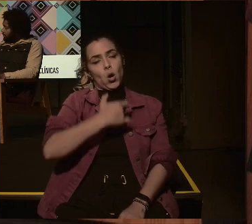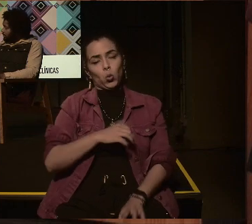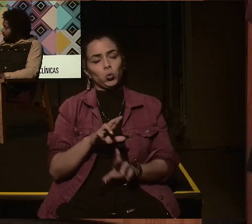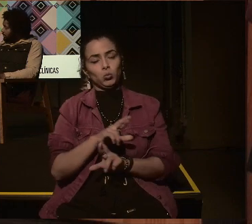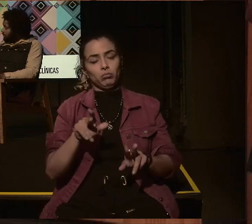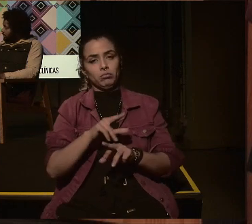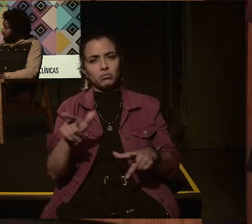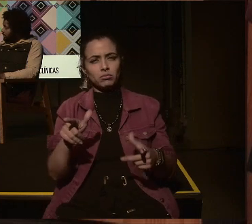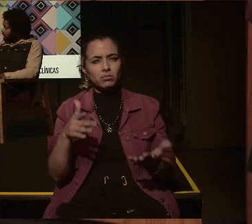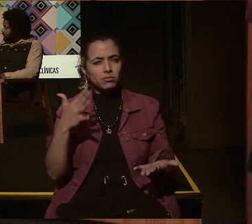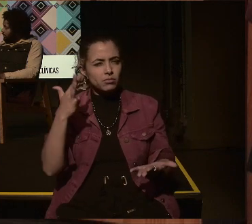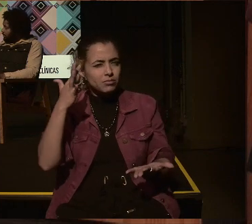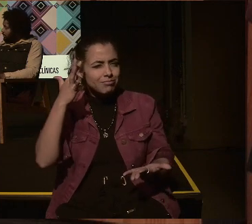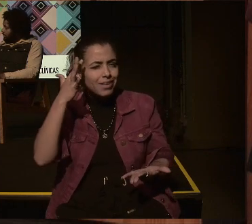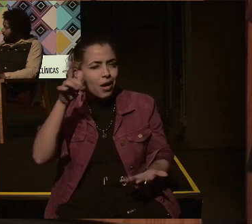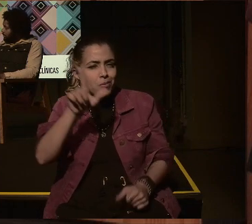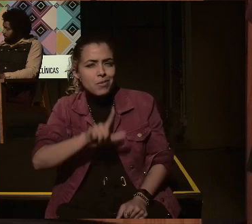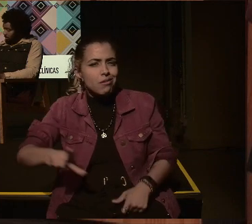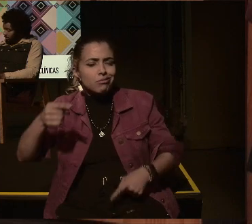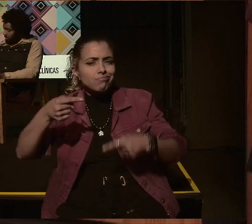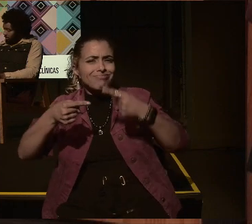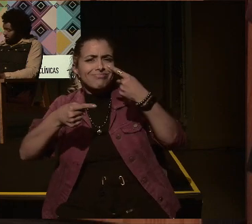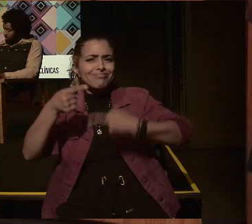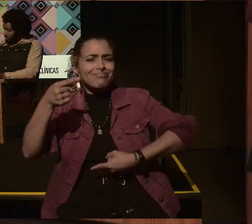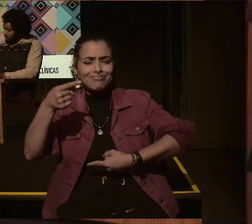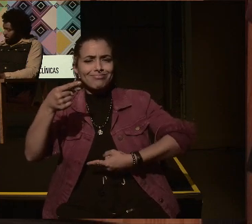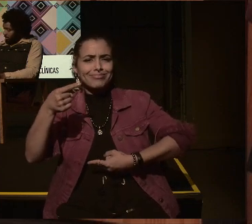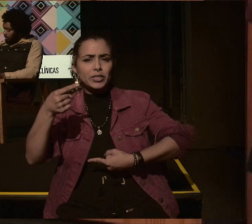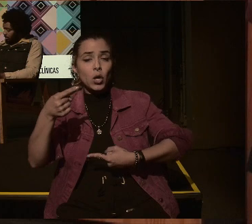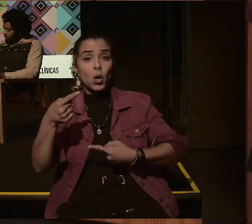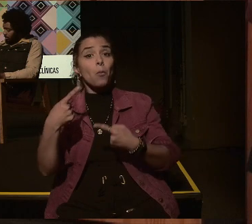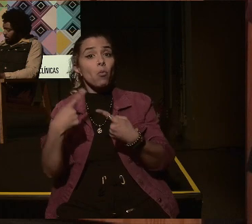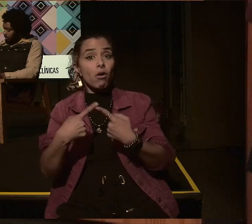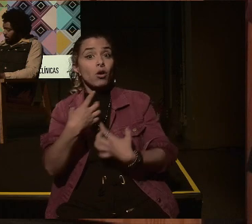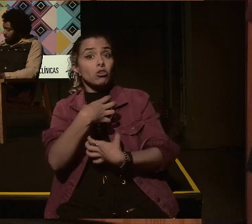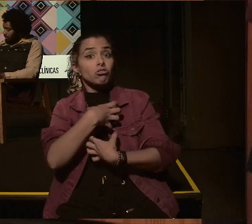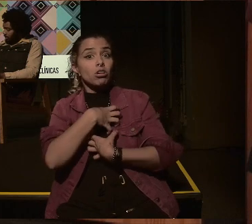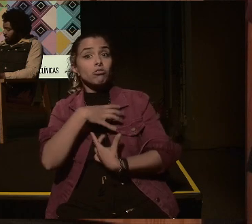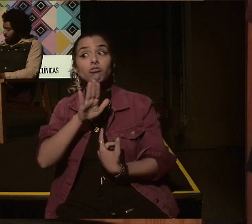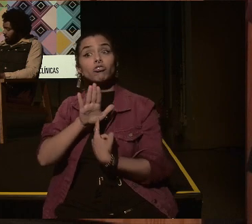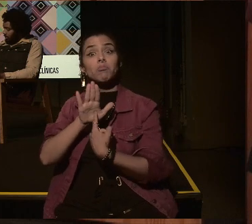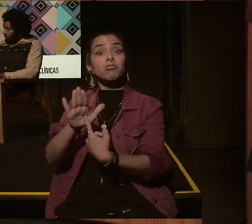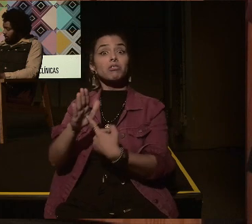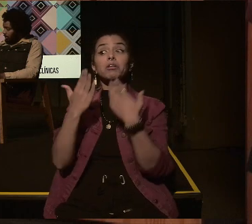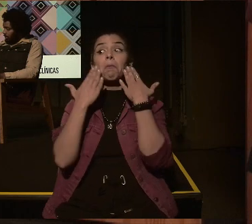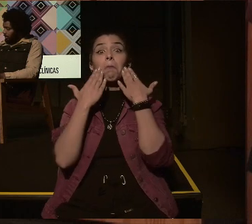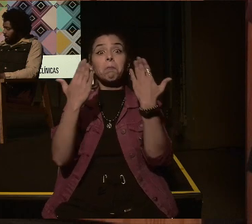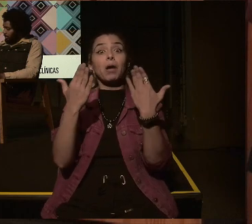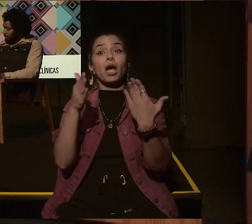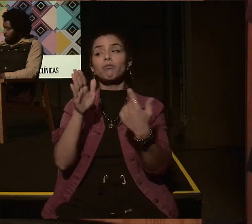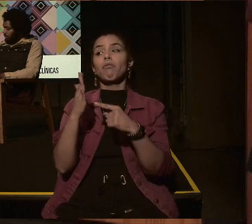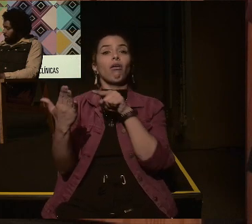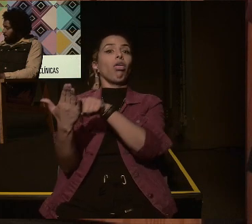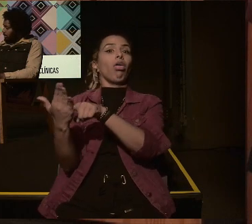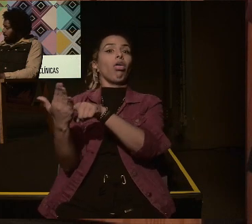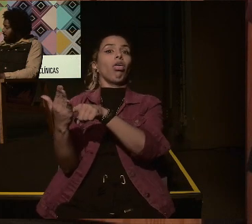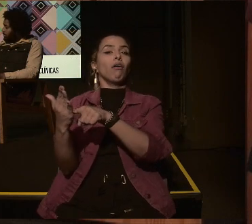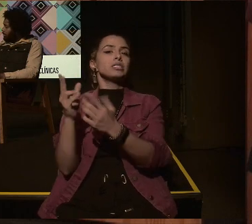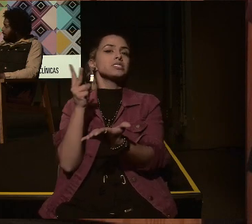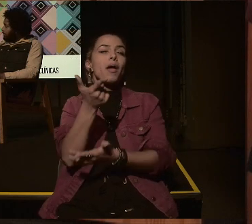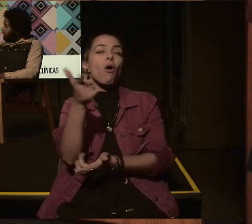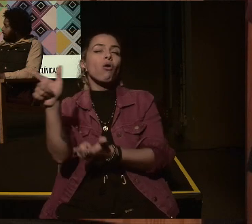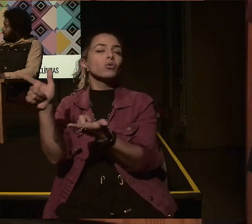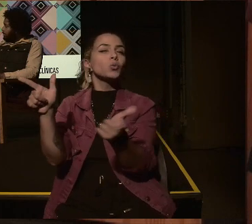Então, essa lógica, ela faz uma denúncia sempre ao outro. E o professor